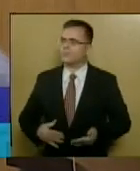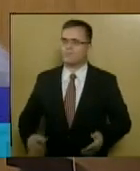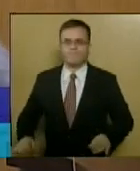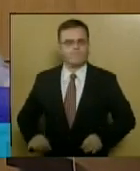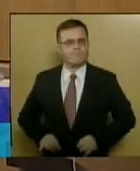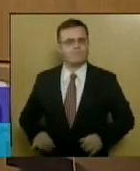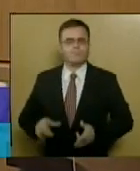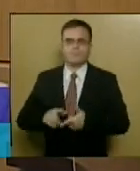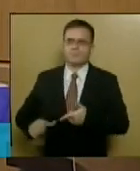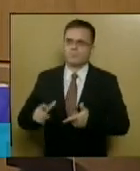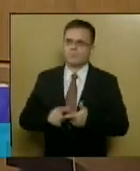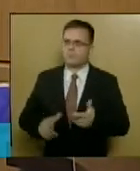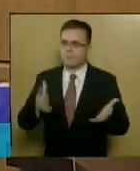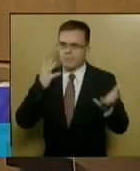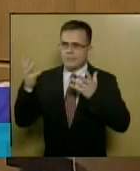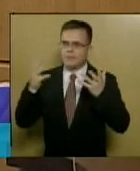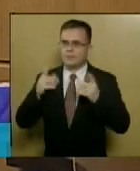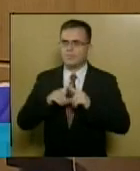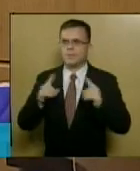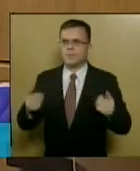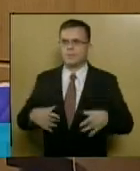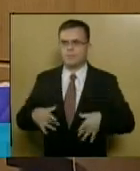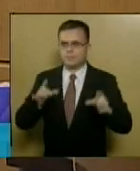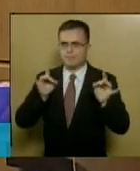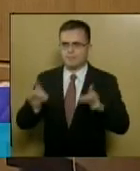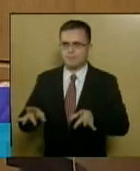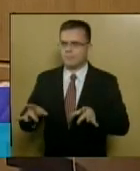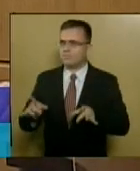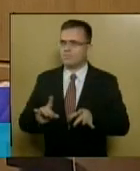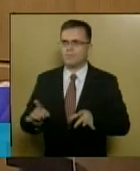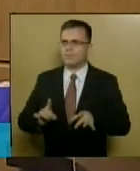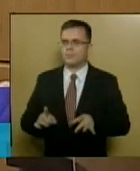mas nunca deixou a sociedade órfã.